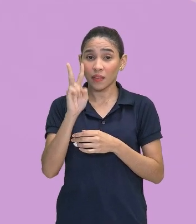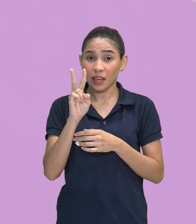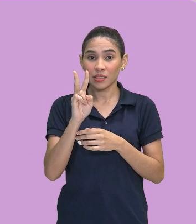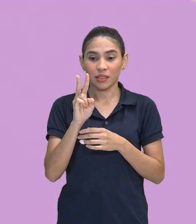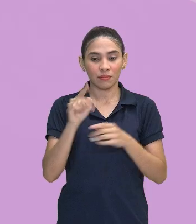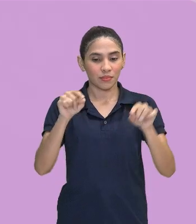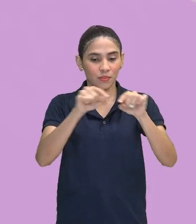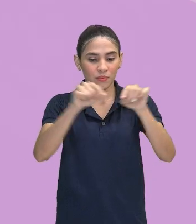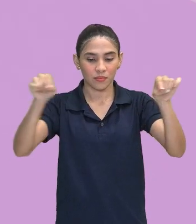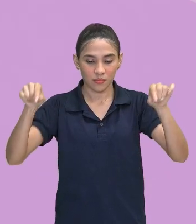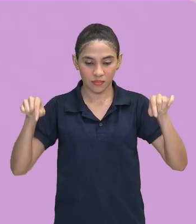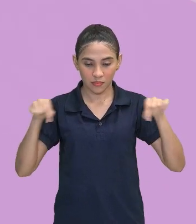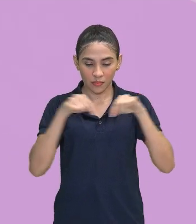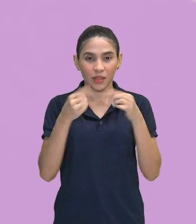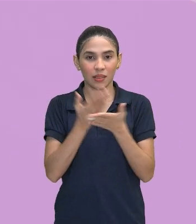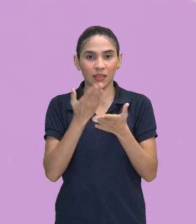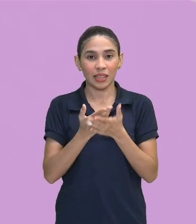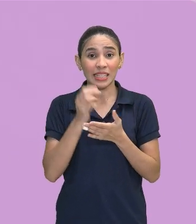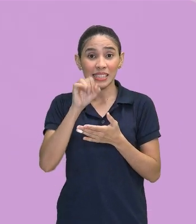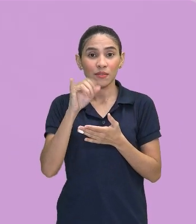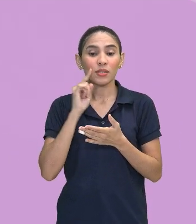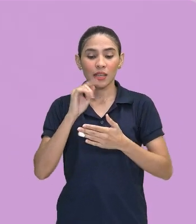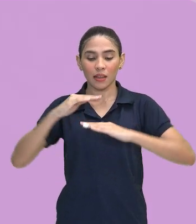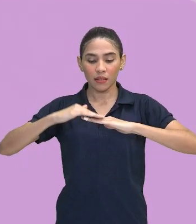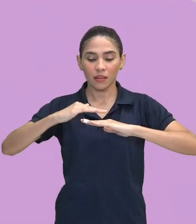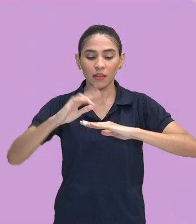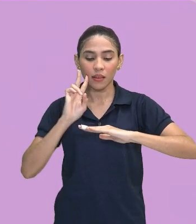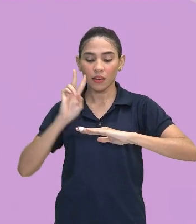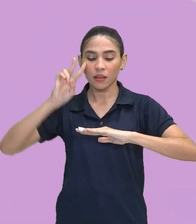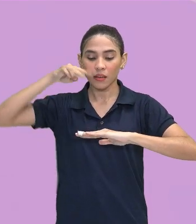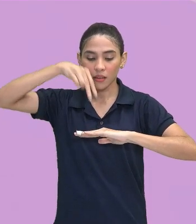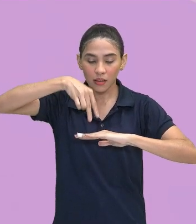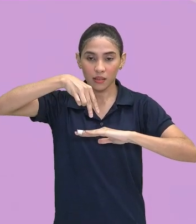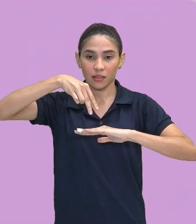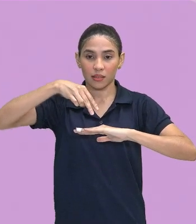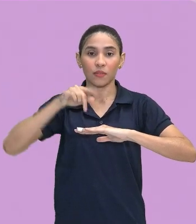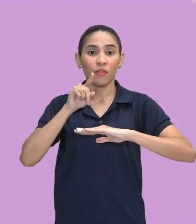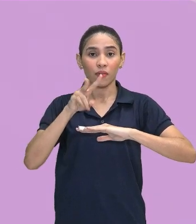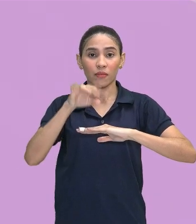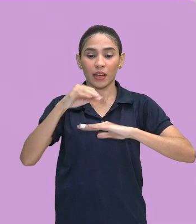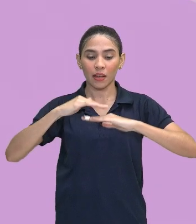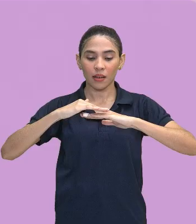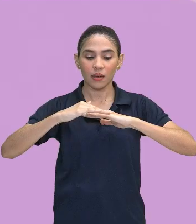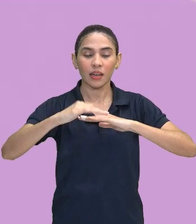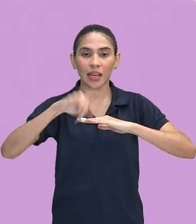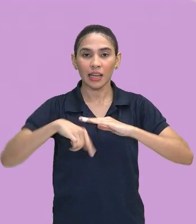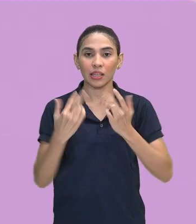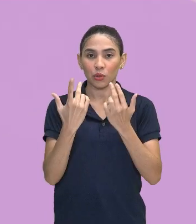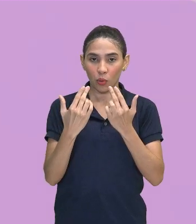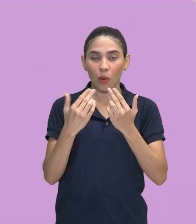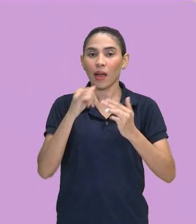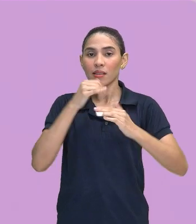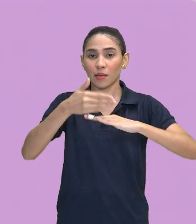uma sala. Se você olhar para o chão da sala, a medida do lado que está à sua frente será igual à medida do lado que